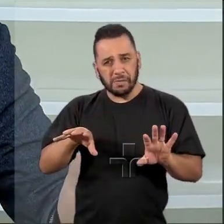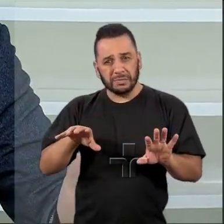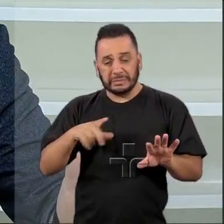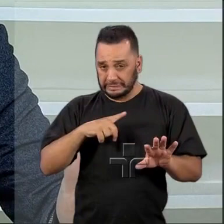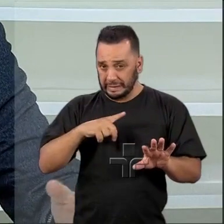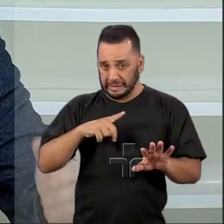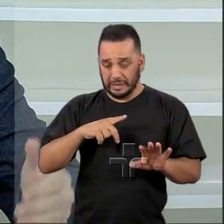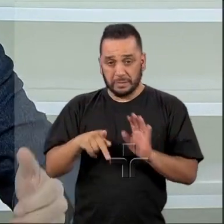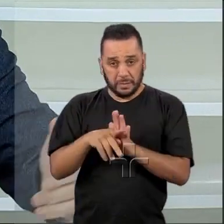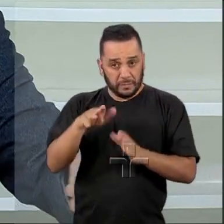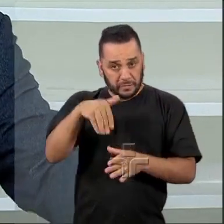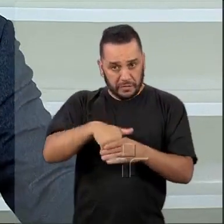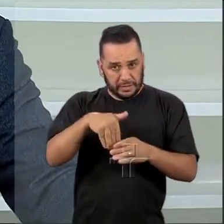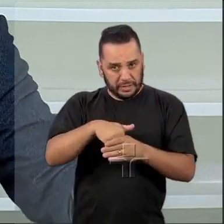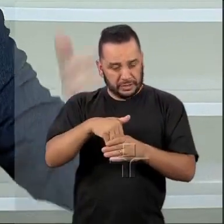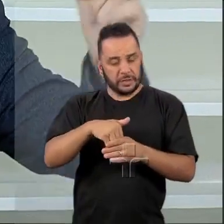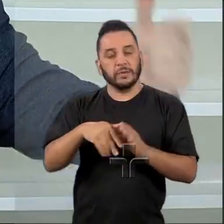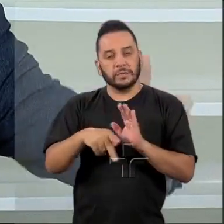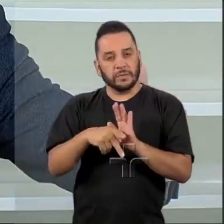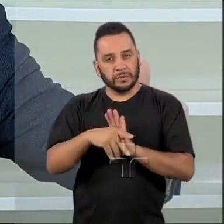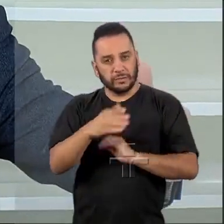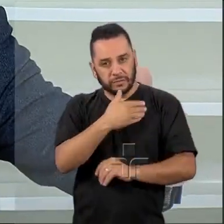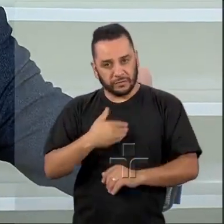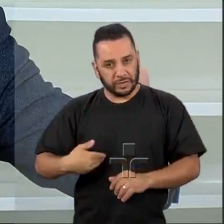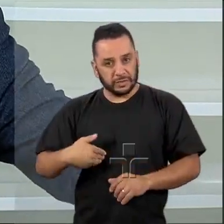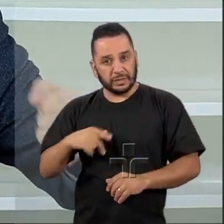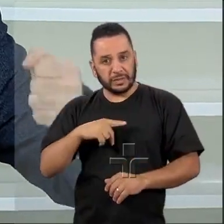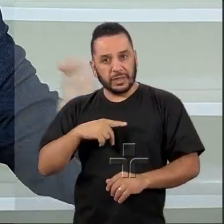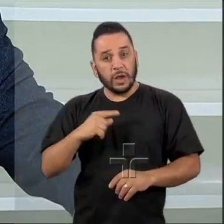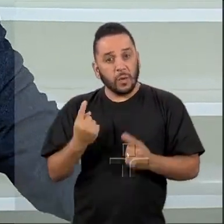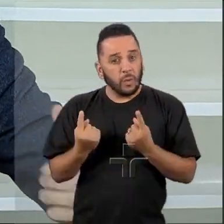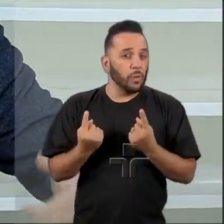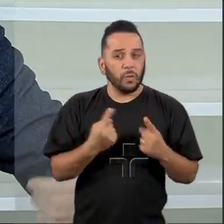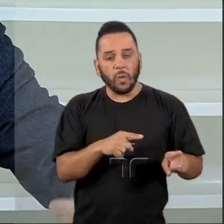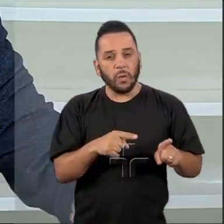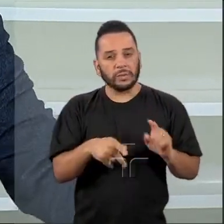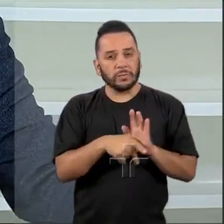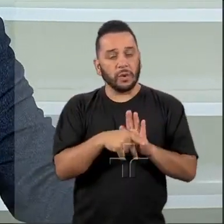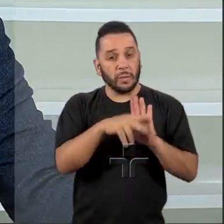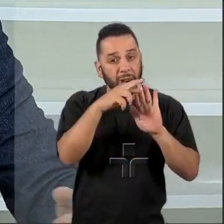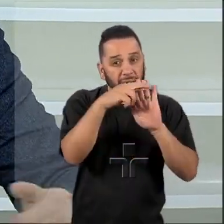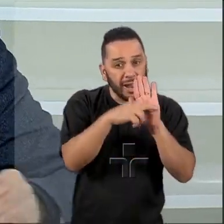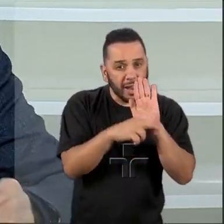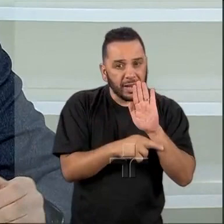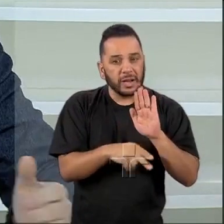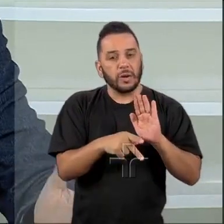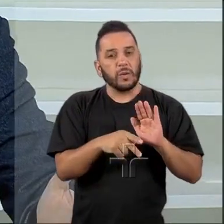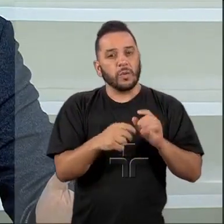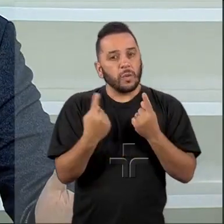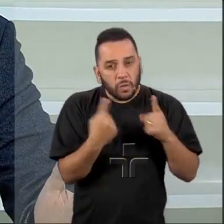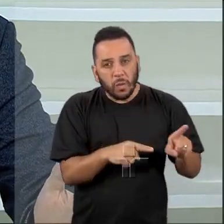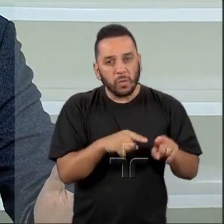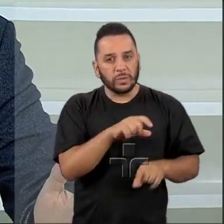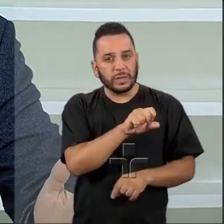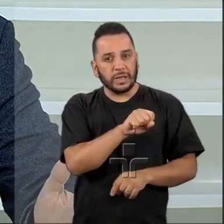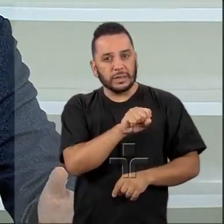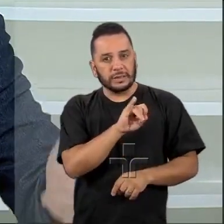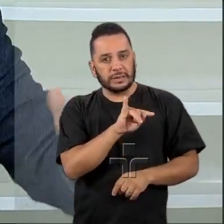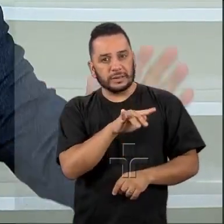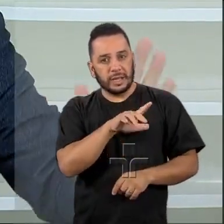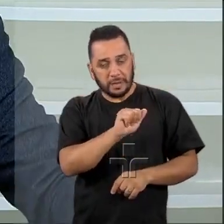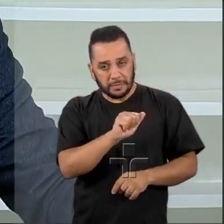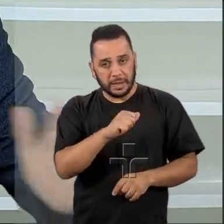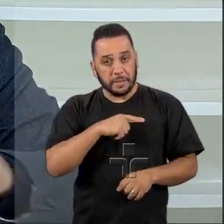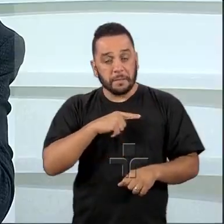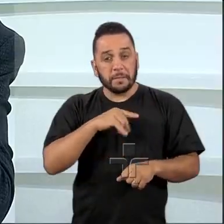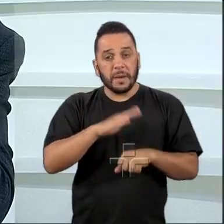eleições estaduais em que o antissistema desse último minuto da votação para o governo estadual foi mais importante do que o antipetismo. Dá